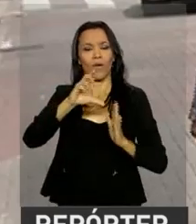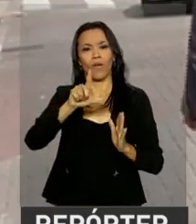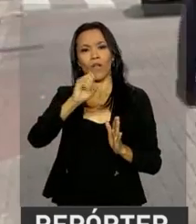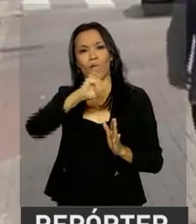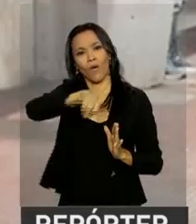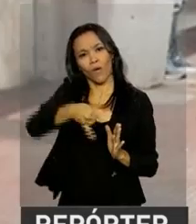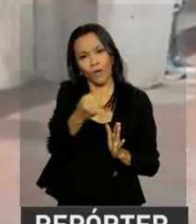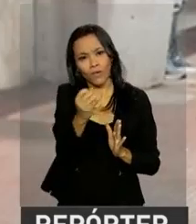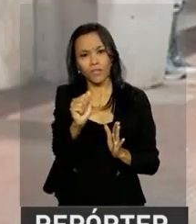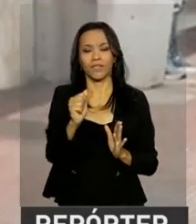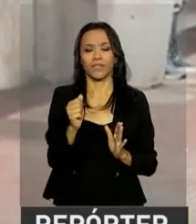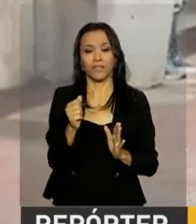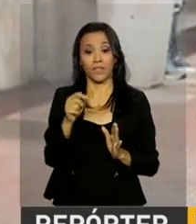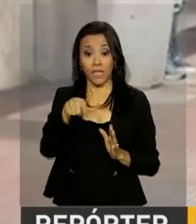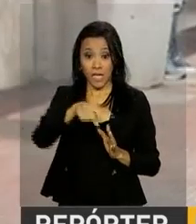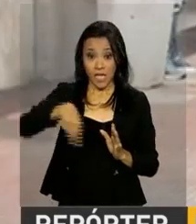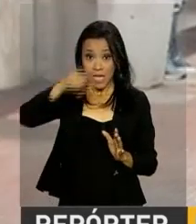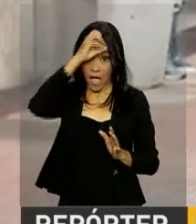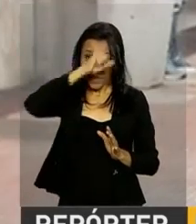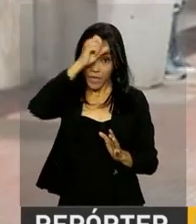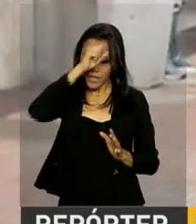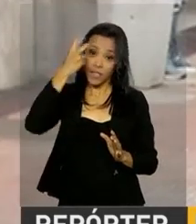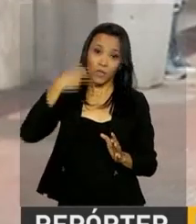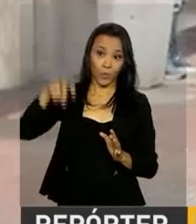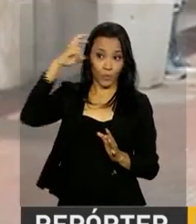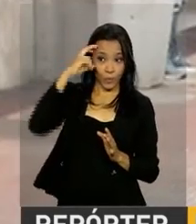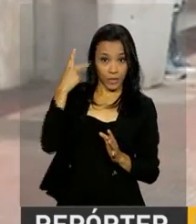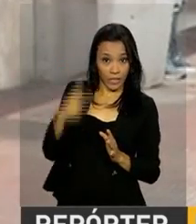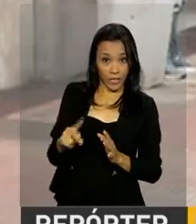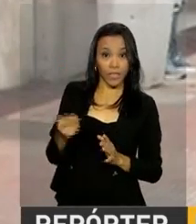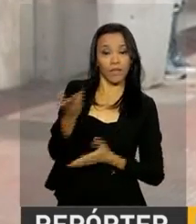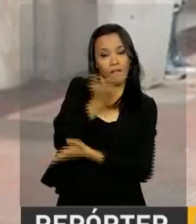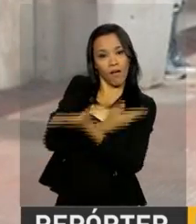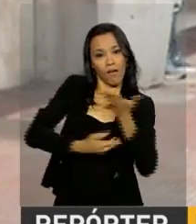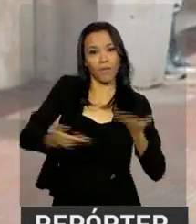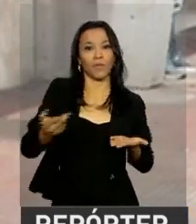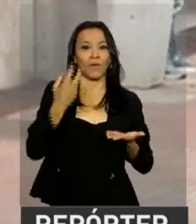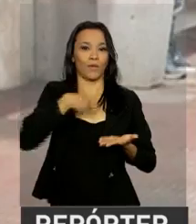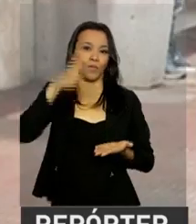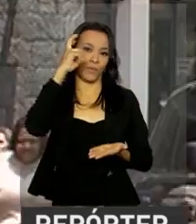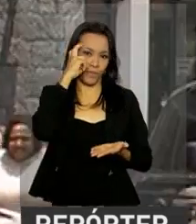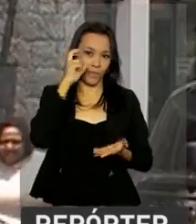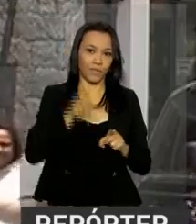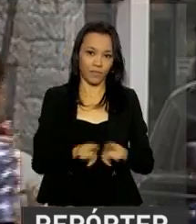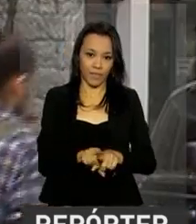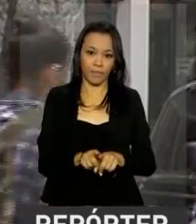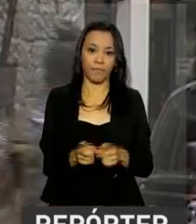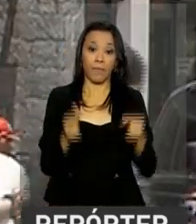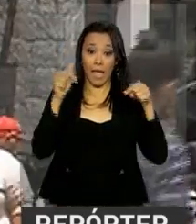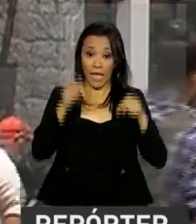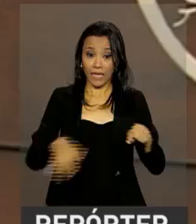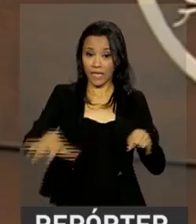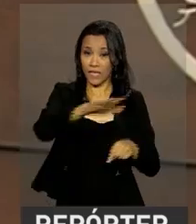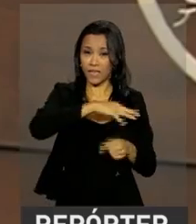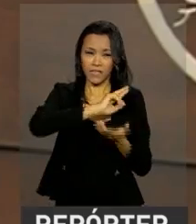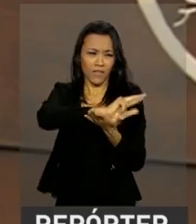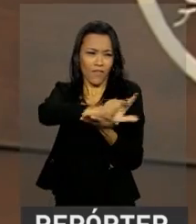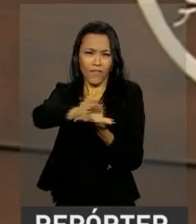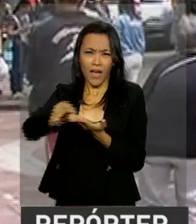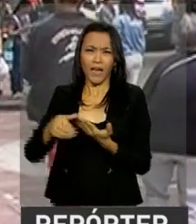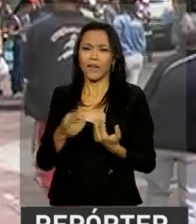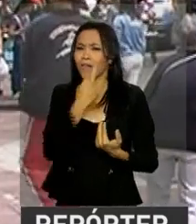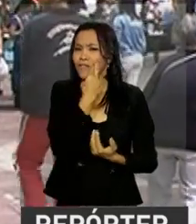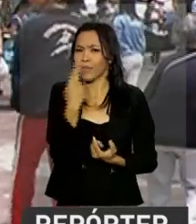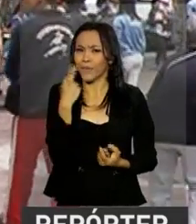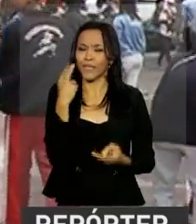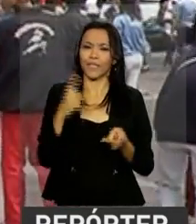assim de ver. Assim como eles aprendem um pouco da nossa cultura, a gente também tem a oportunidade de aprender um pouco da cultura deles de fora. Por aqui são dezenas de